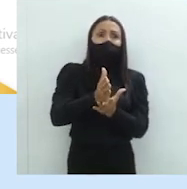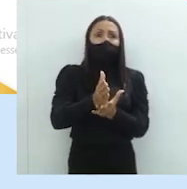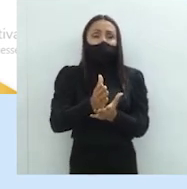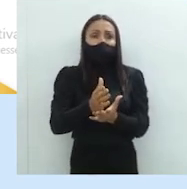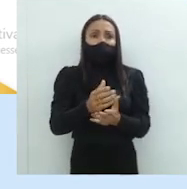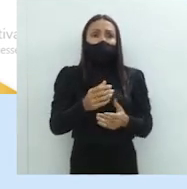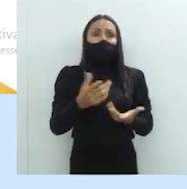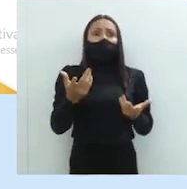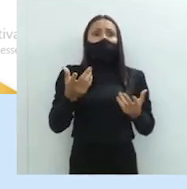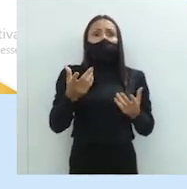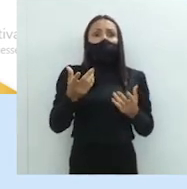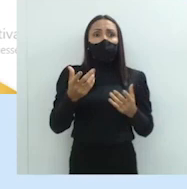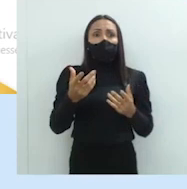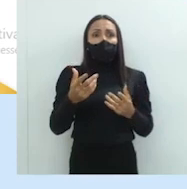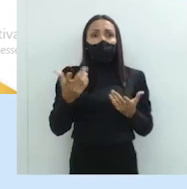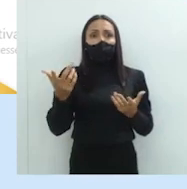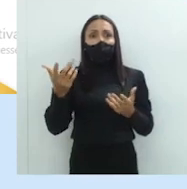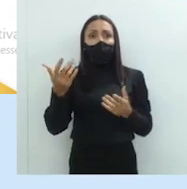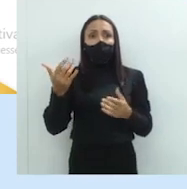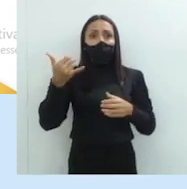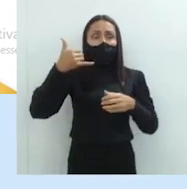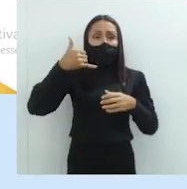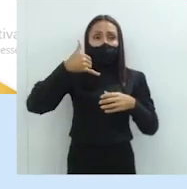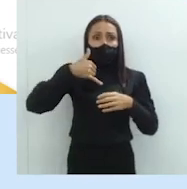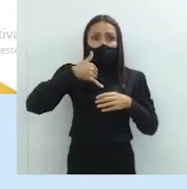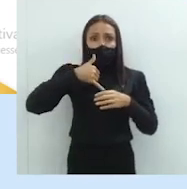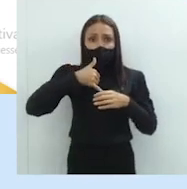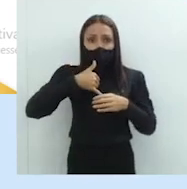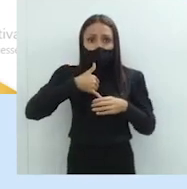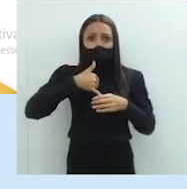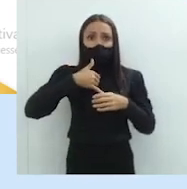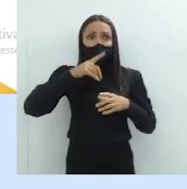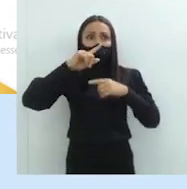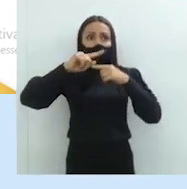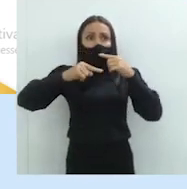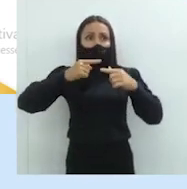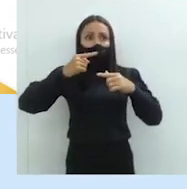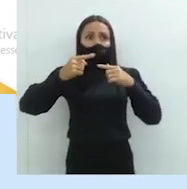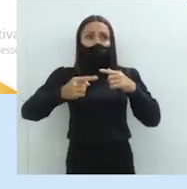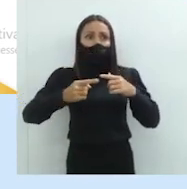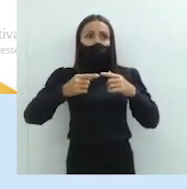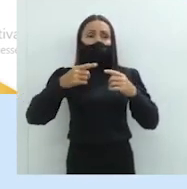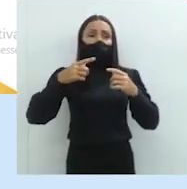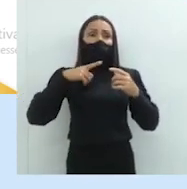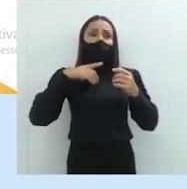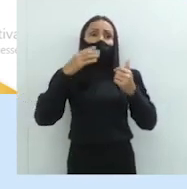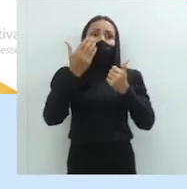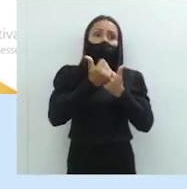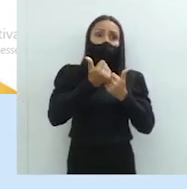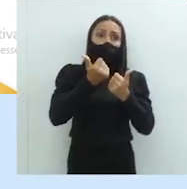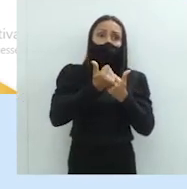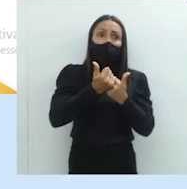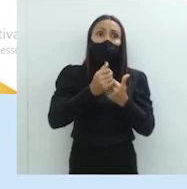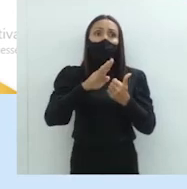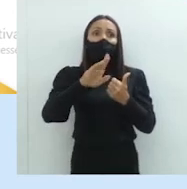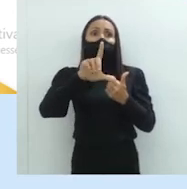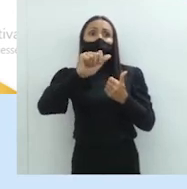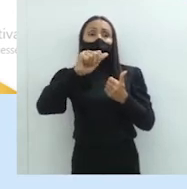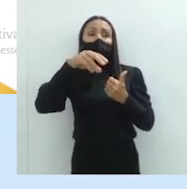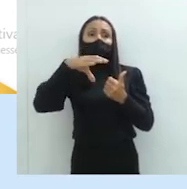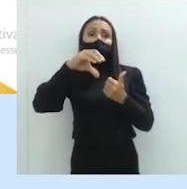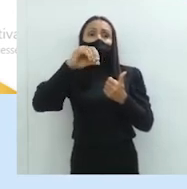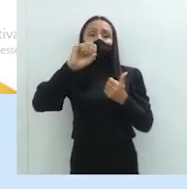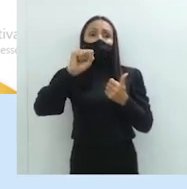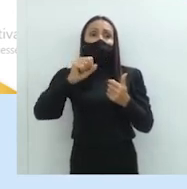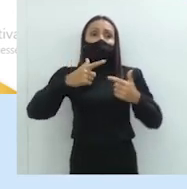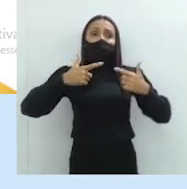do Sul e em seguida eles partiram para apoiar os blancos na Guerra